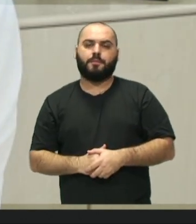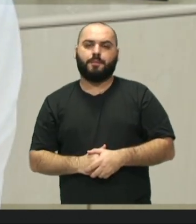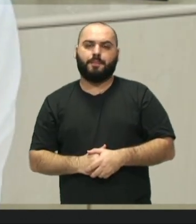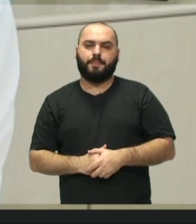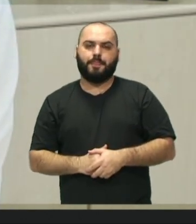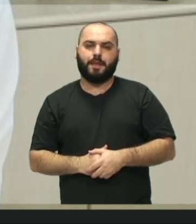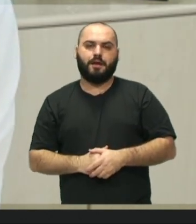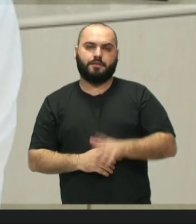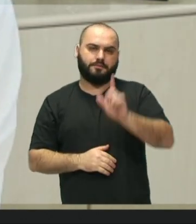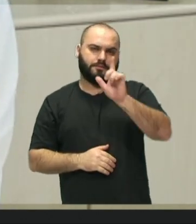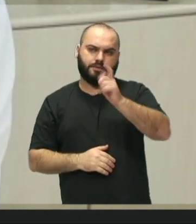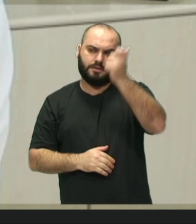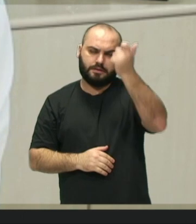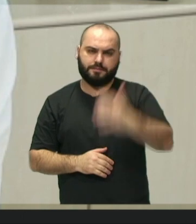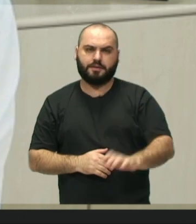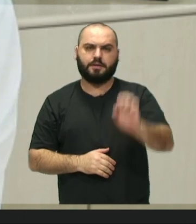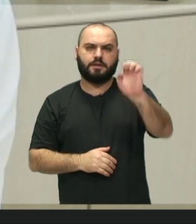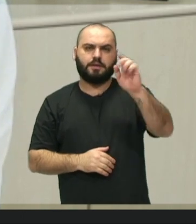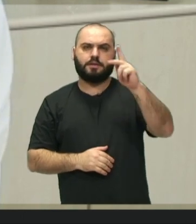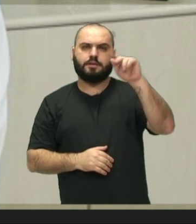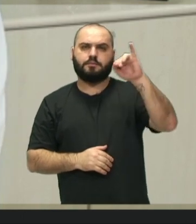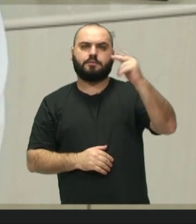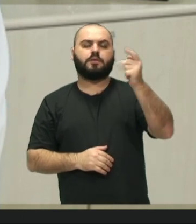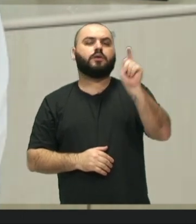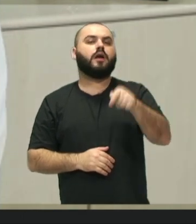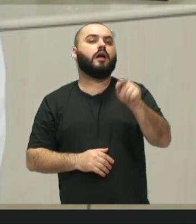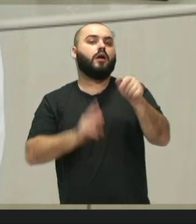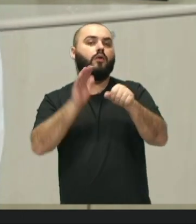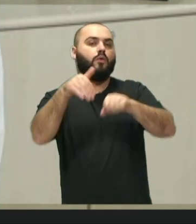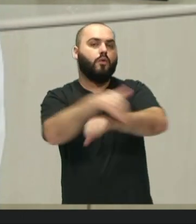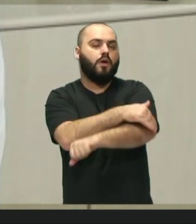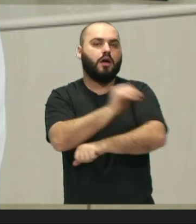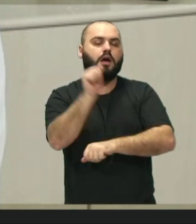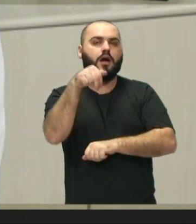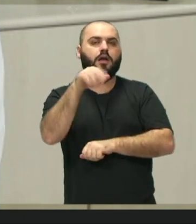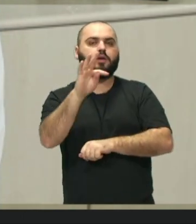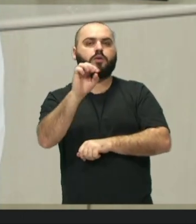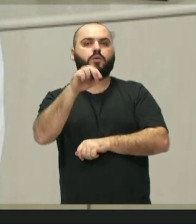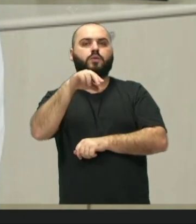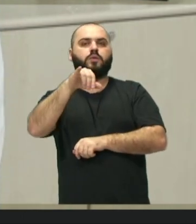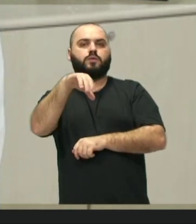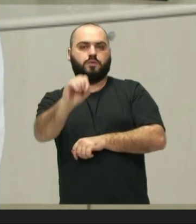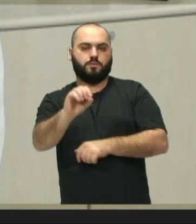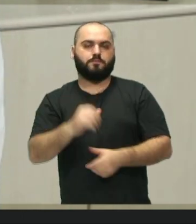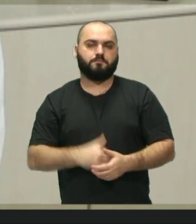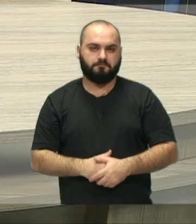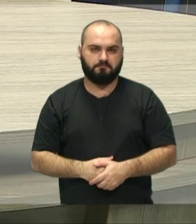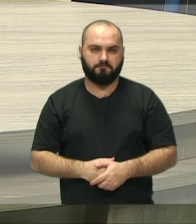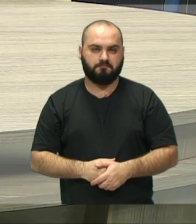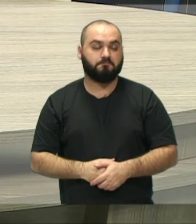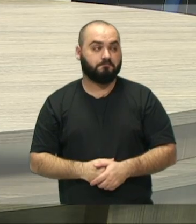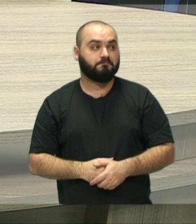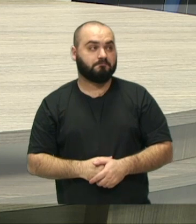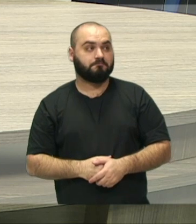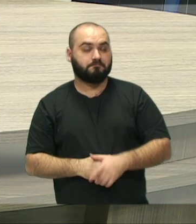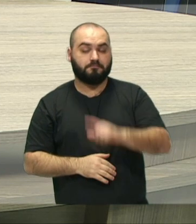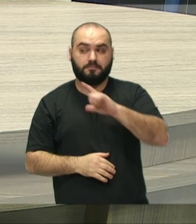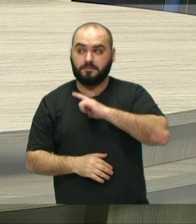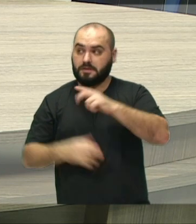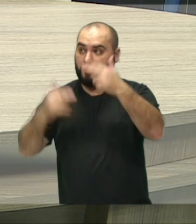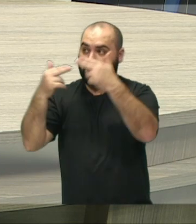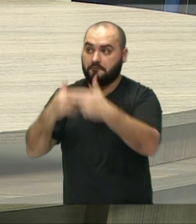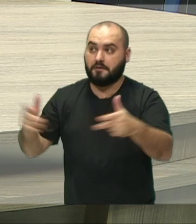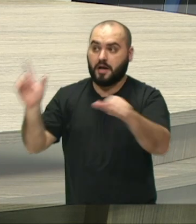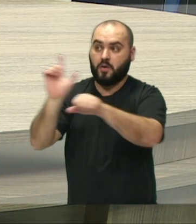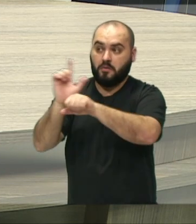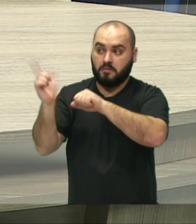espinha dorsal, que nos liga com o Brusque, que é a rodovia Antônio Raio, né, esse 486. E tem muitos loteamentos saindo